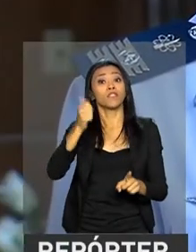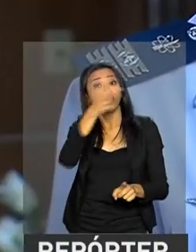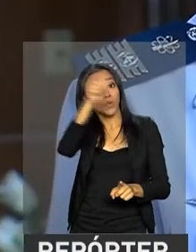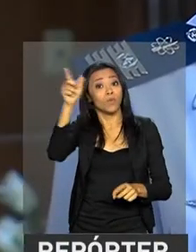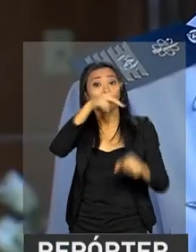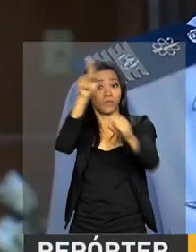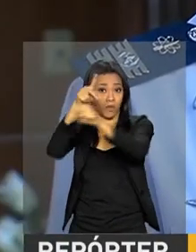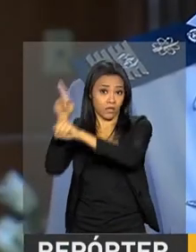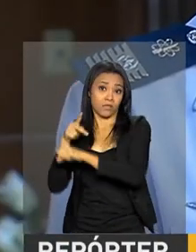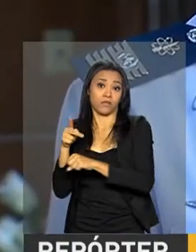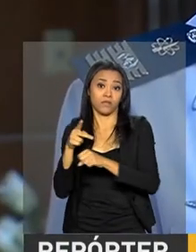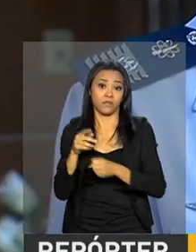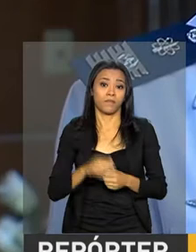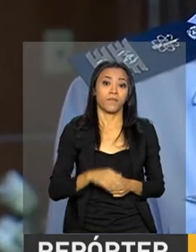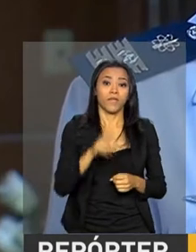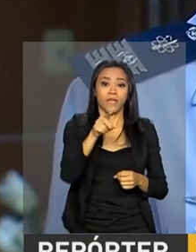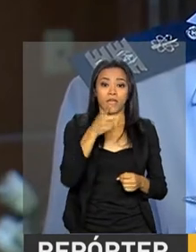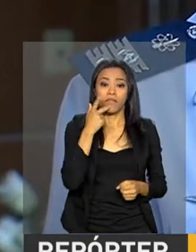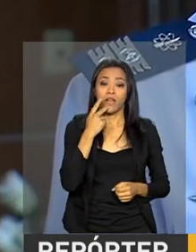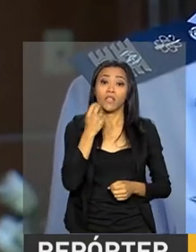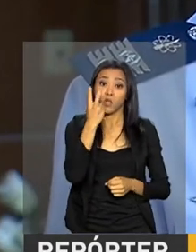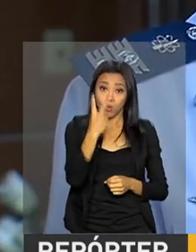nós fazemos dois tipos de lançamento.